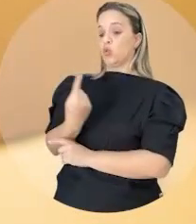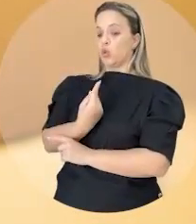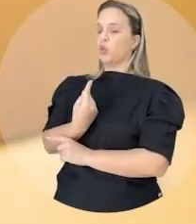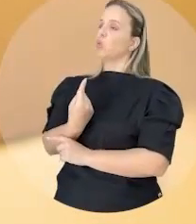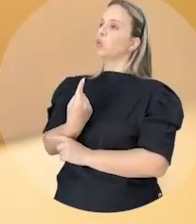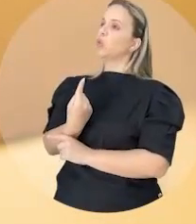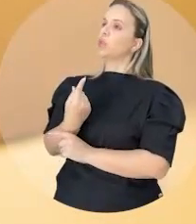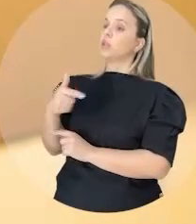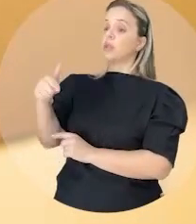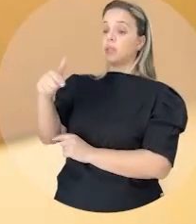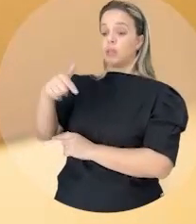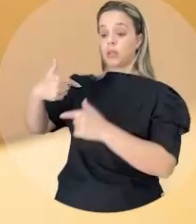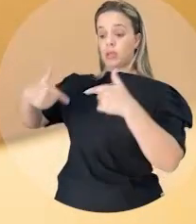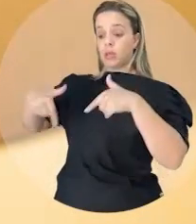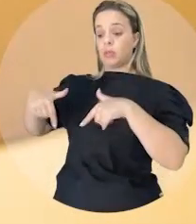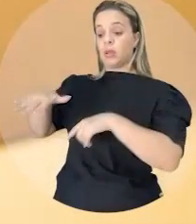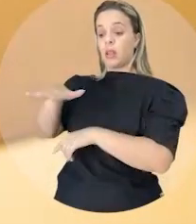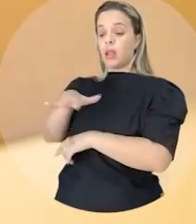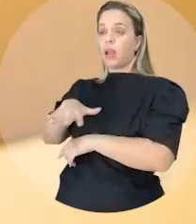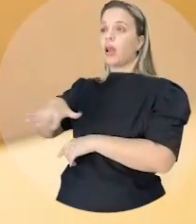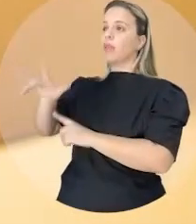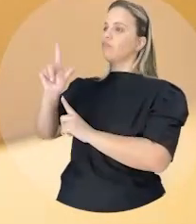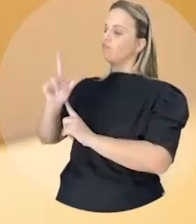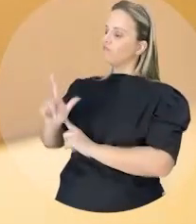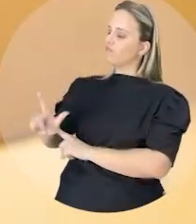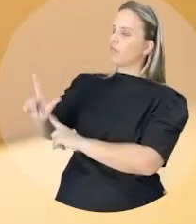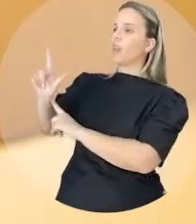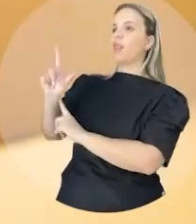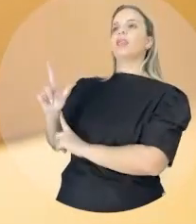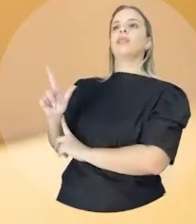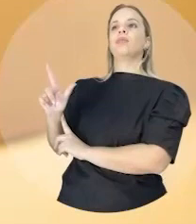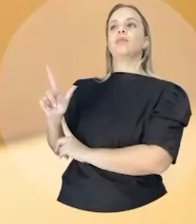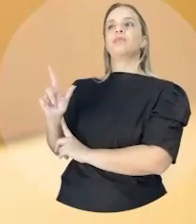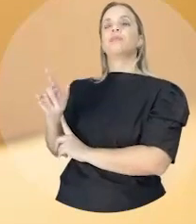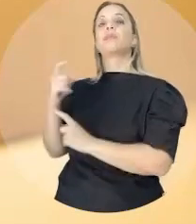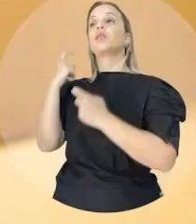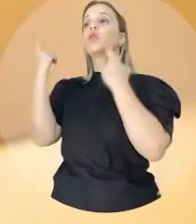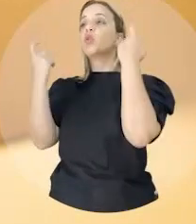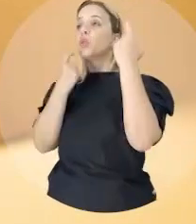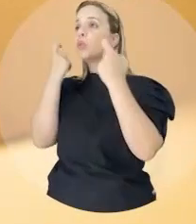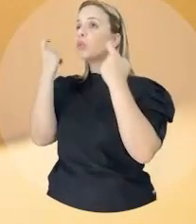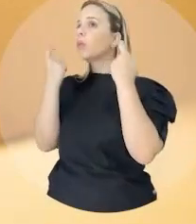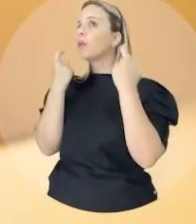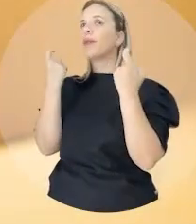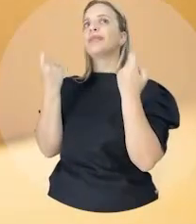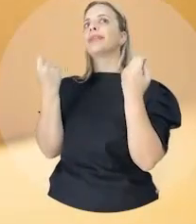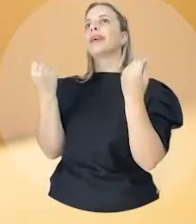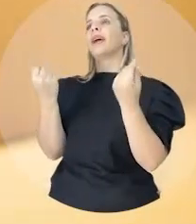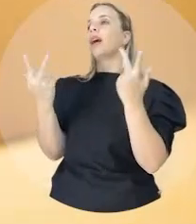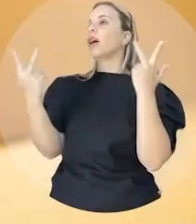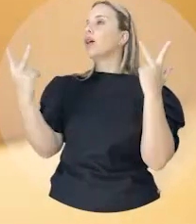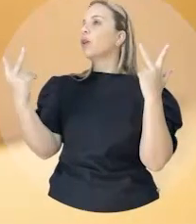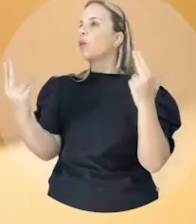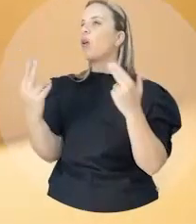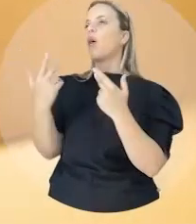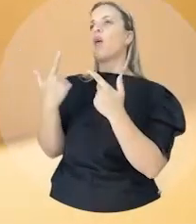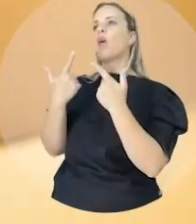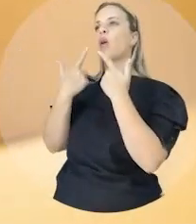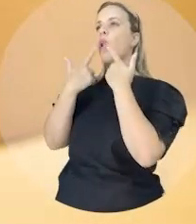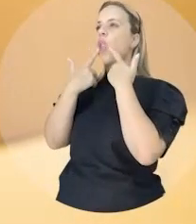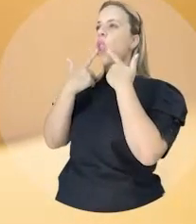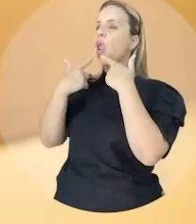que faz literatura, a preocupação é a mesma com essa